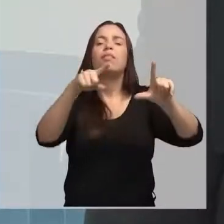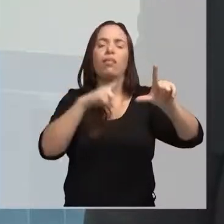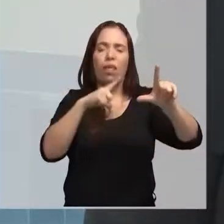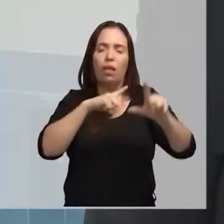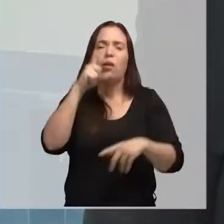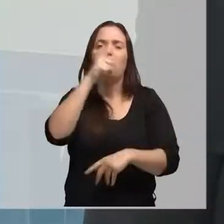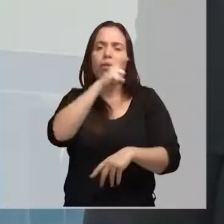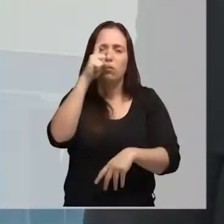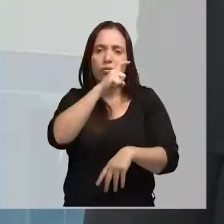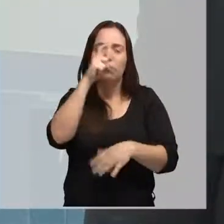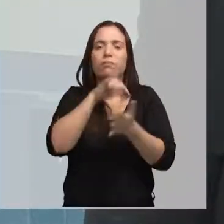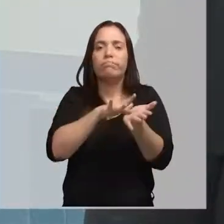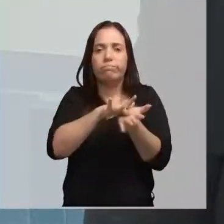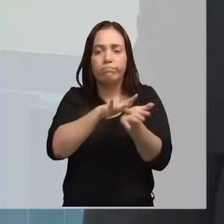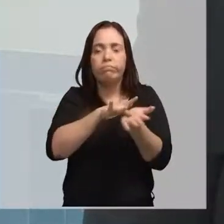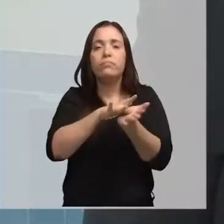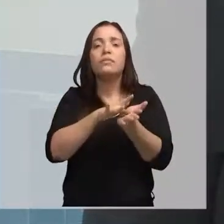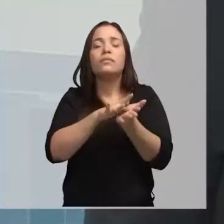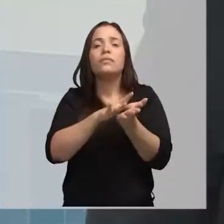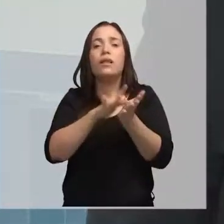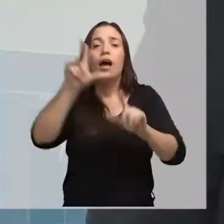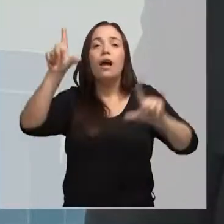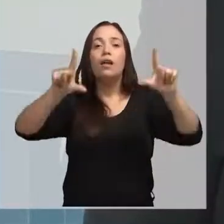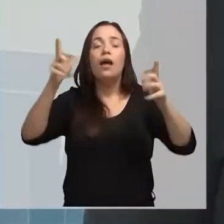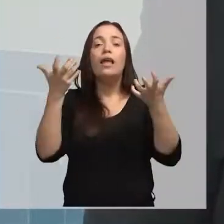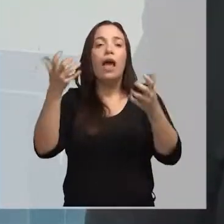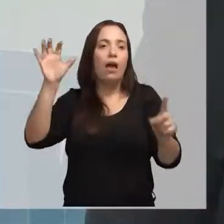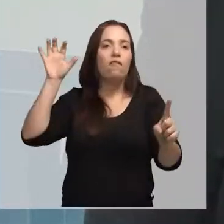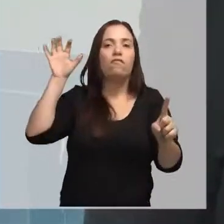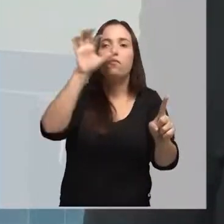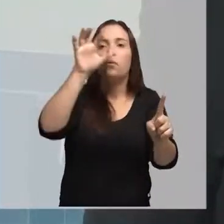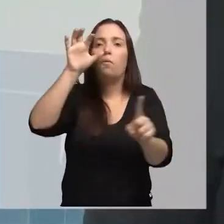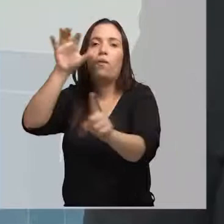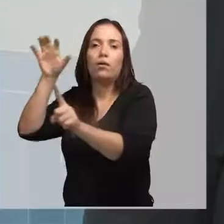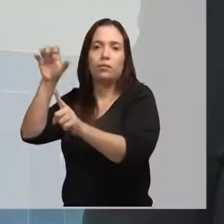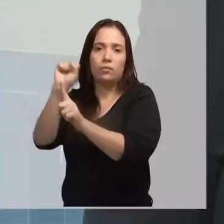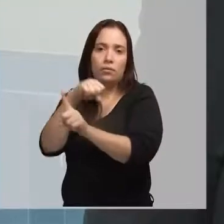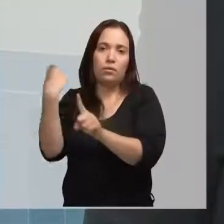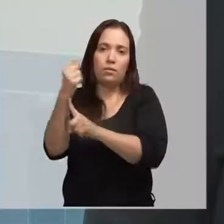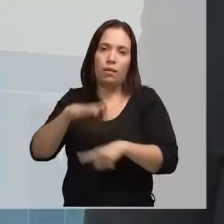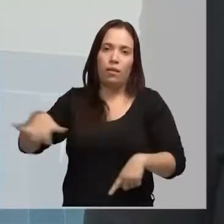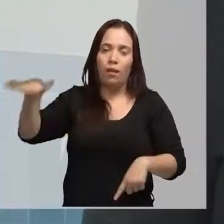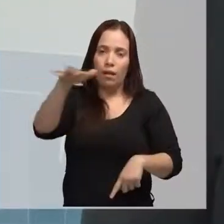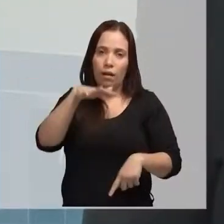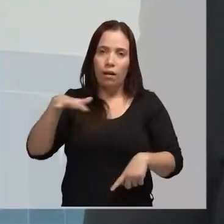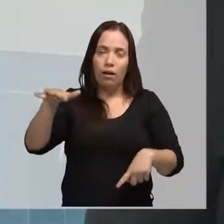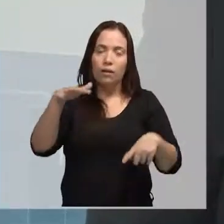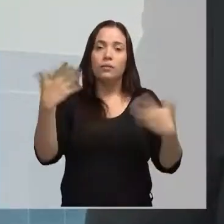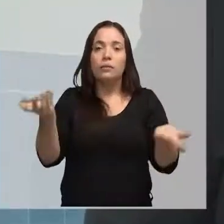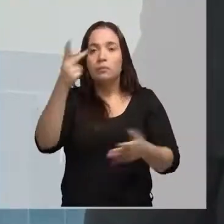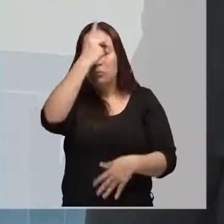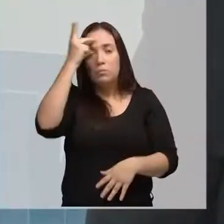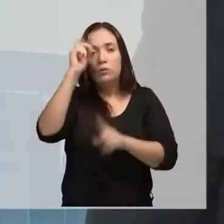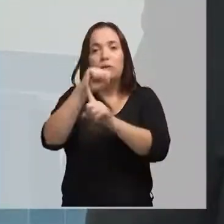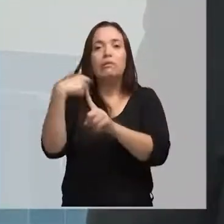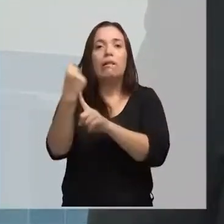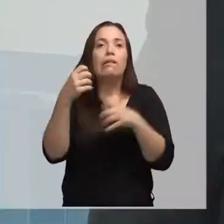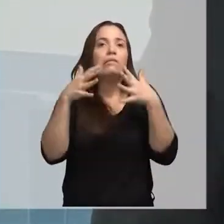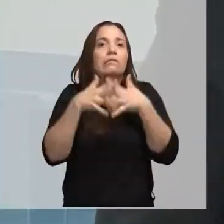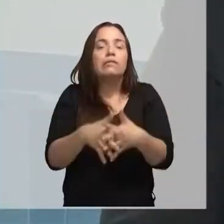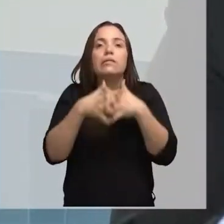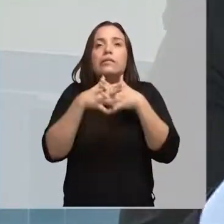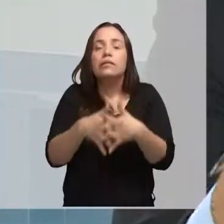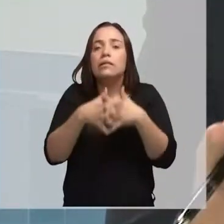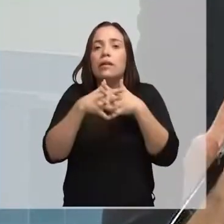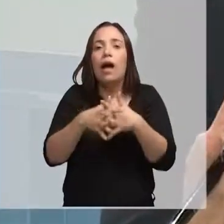as grandes redes de televisões querem fazer o seu presidente e o eleitor fica no meio de tudo isso. Infelizmente, nem todo